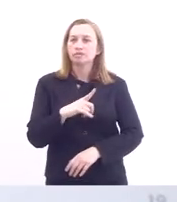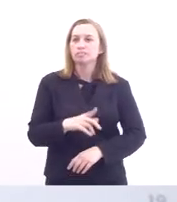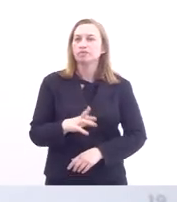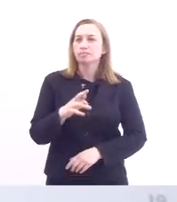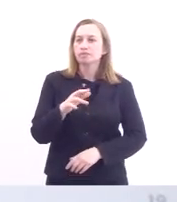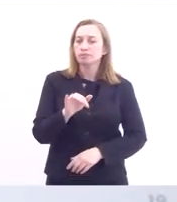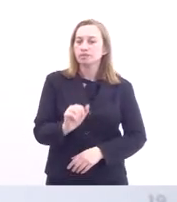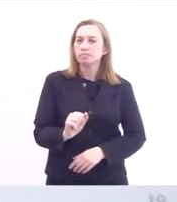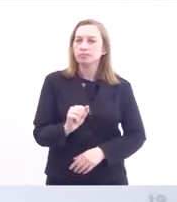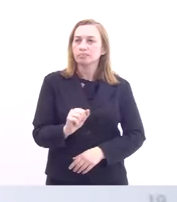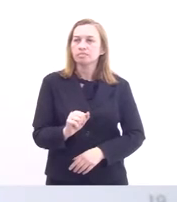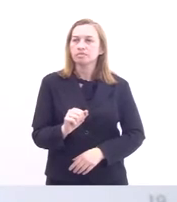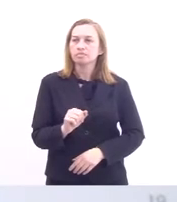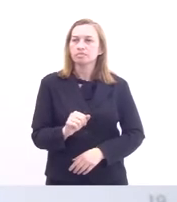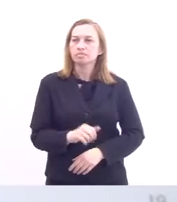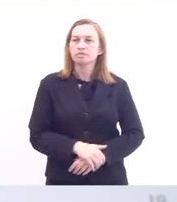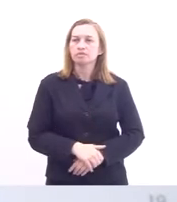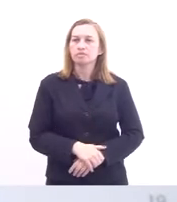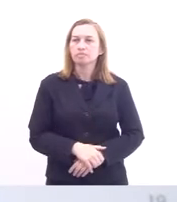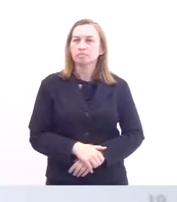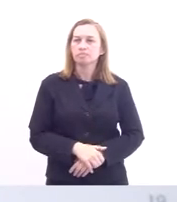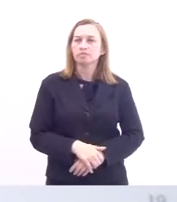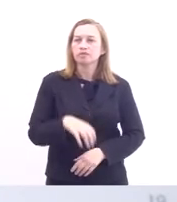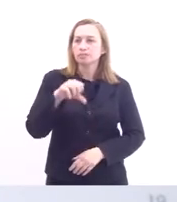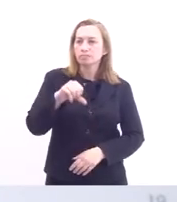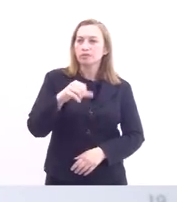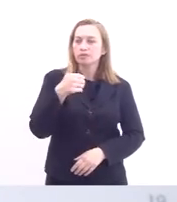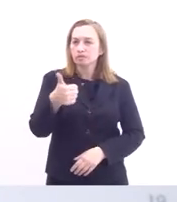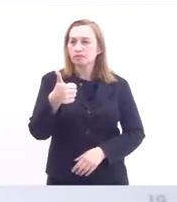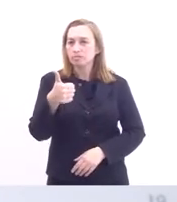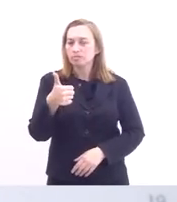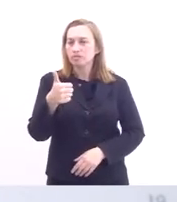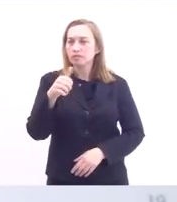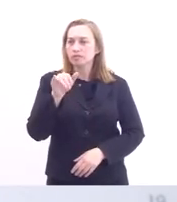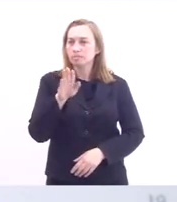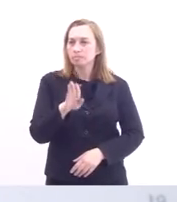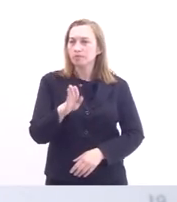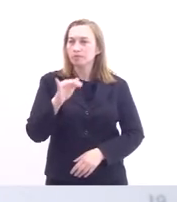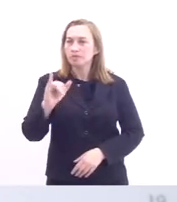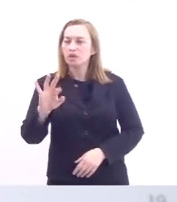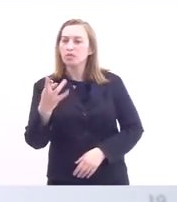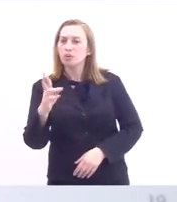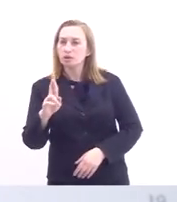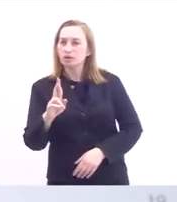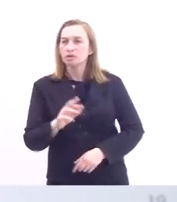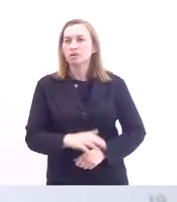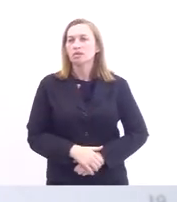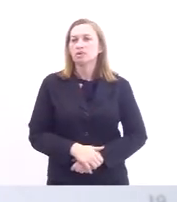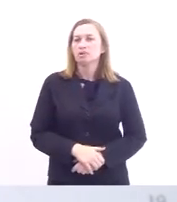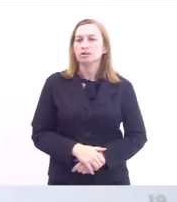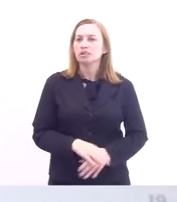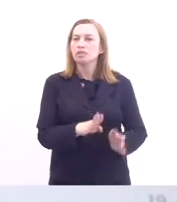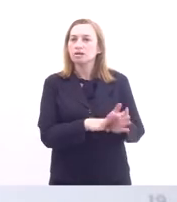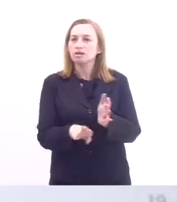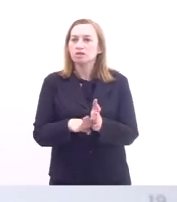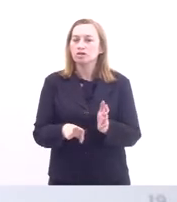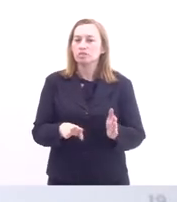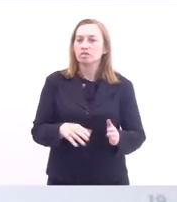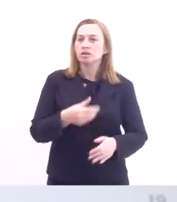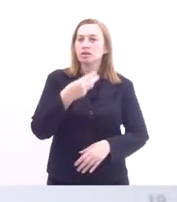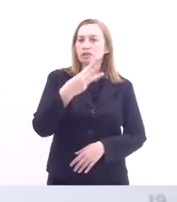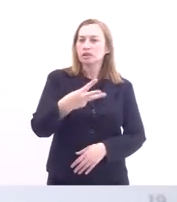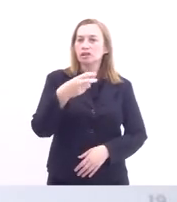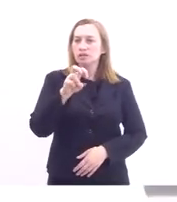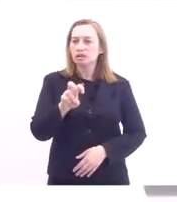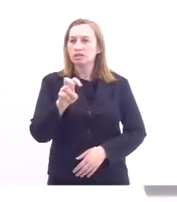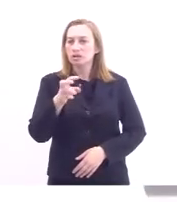corrente líquida no patamar de 91 bilhões, e a despesa com o pessoal 35